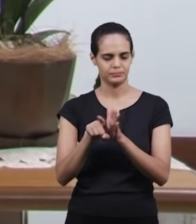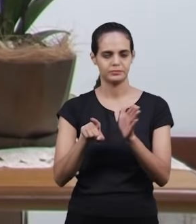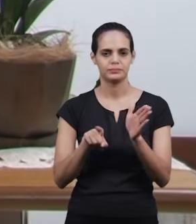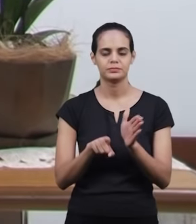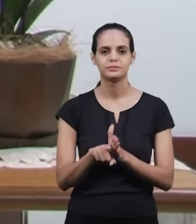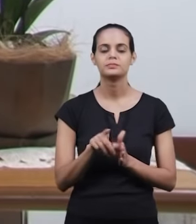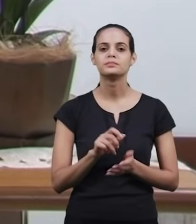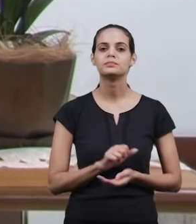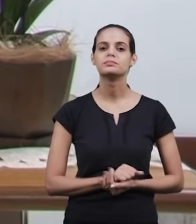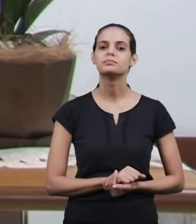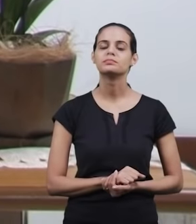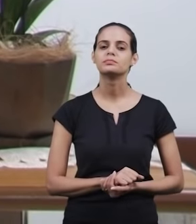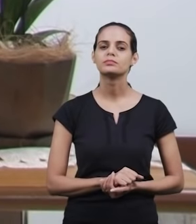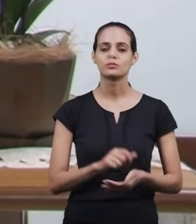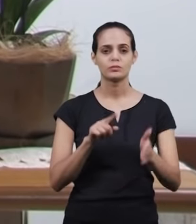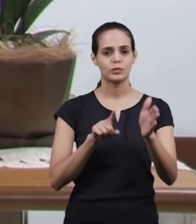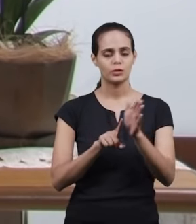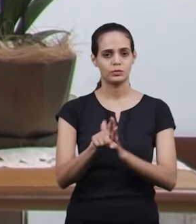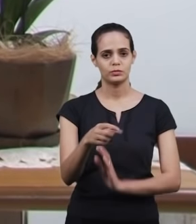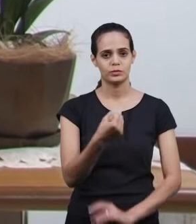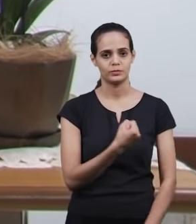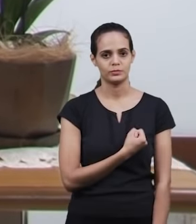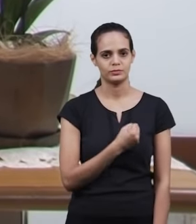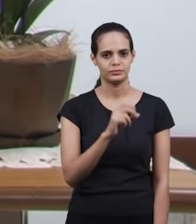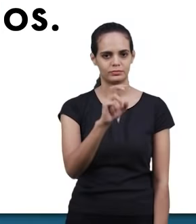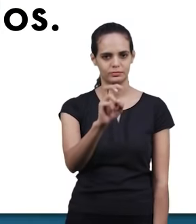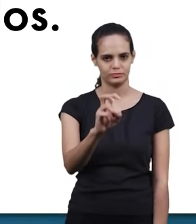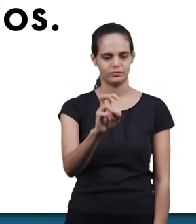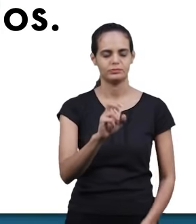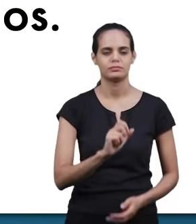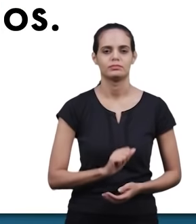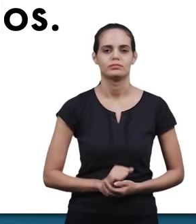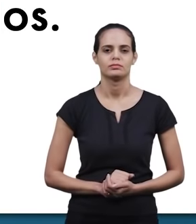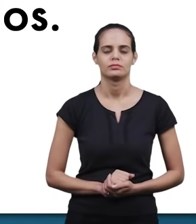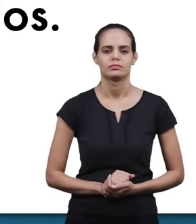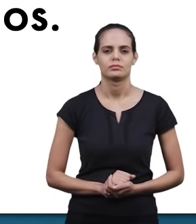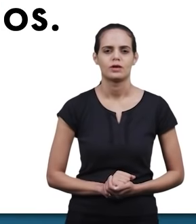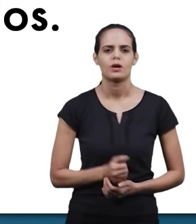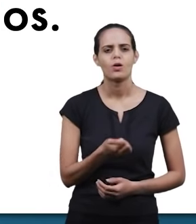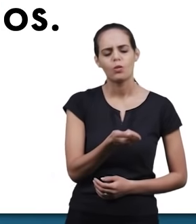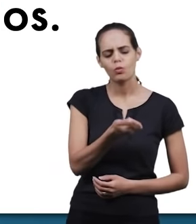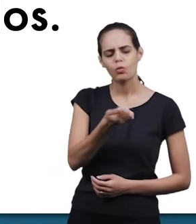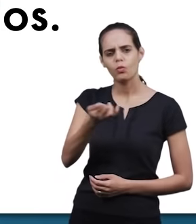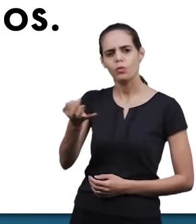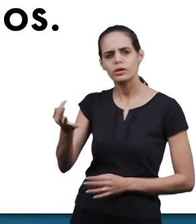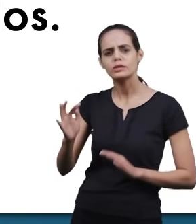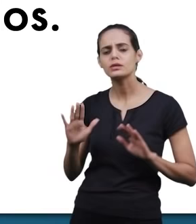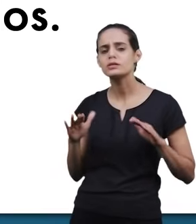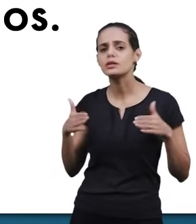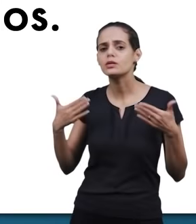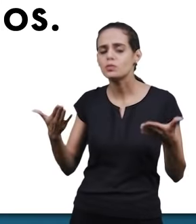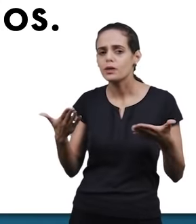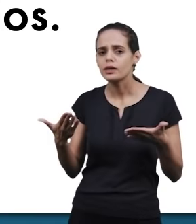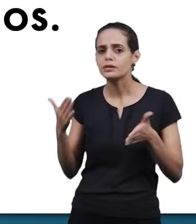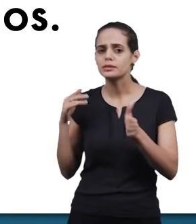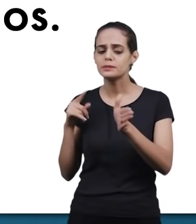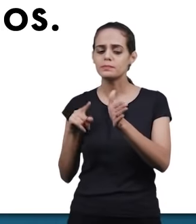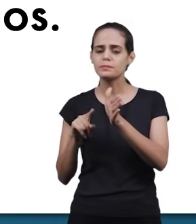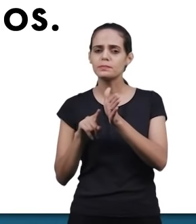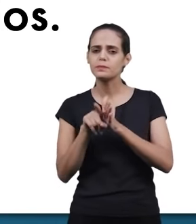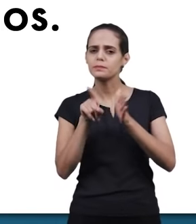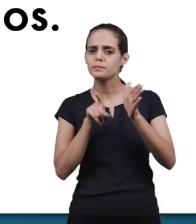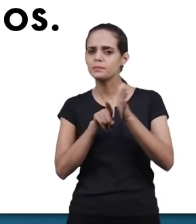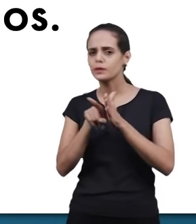perguntas. Agora a próxima pergunta, de número 5. Quantas e quais foram as